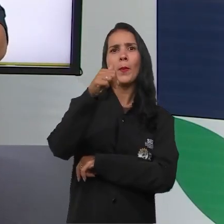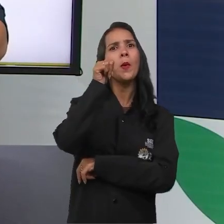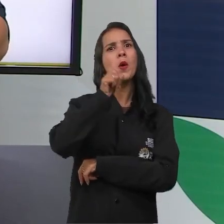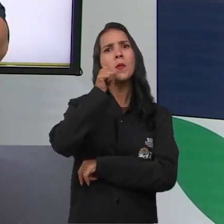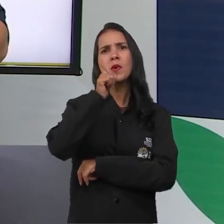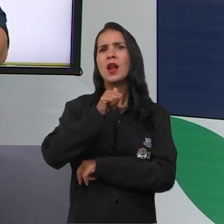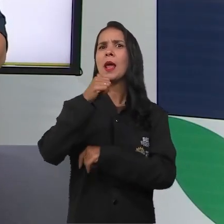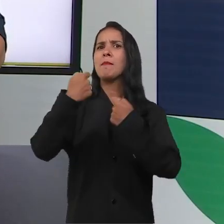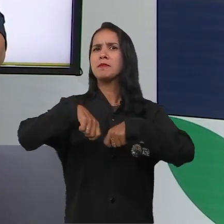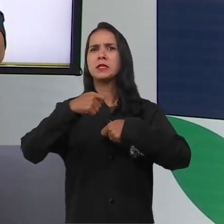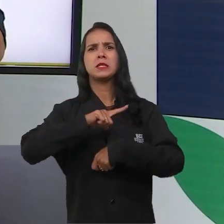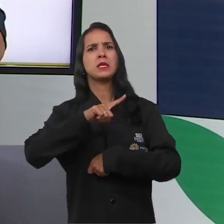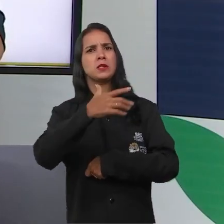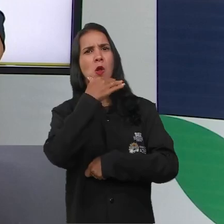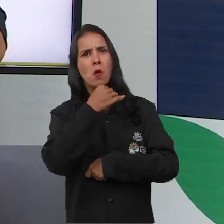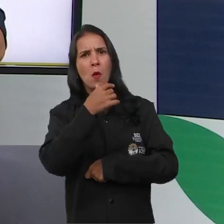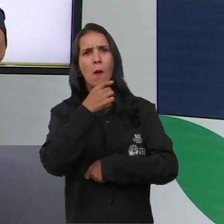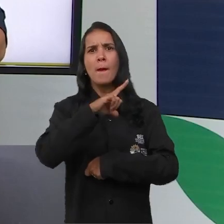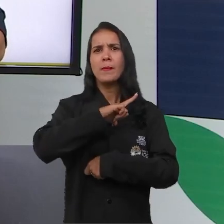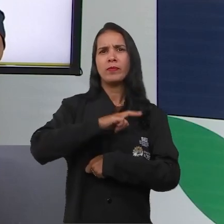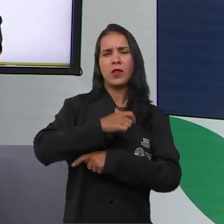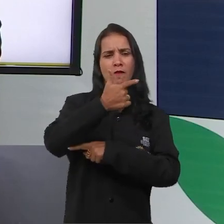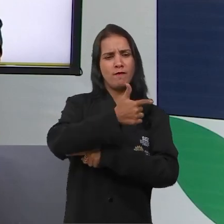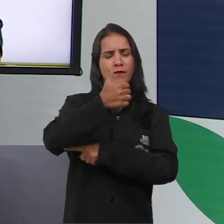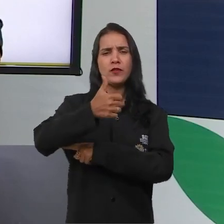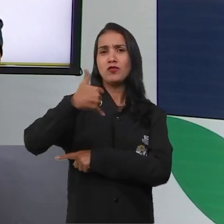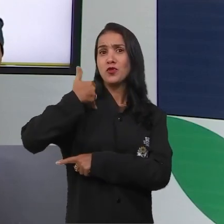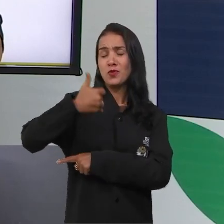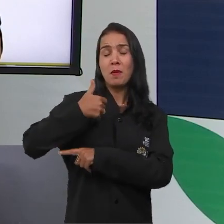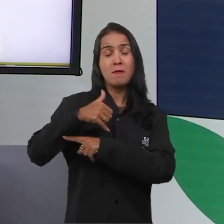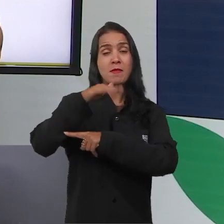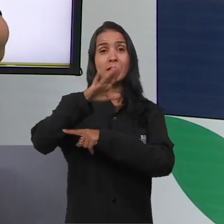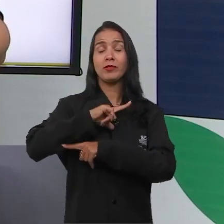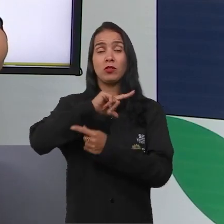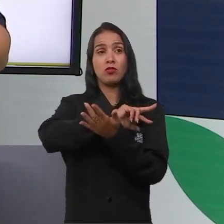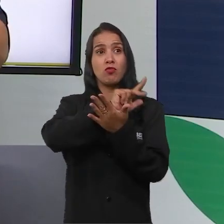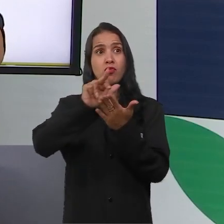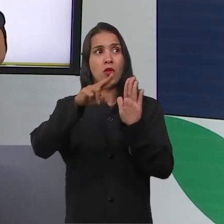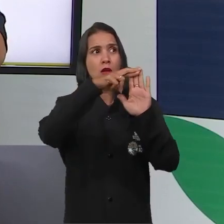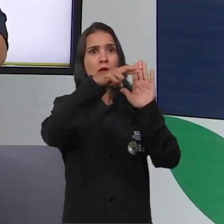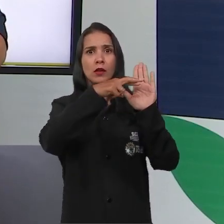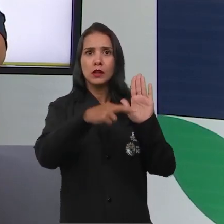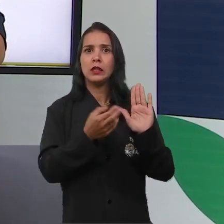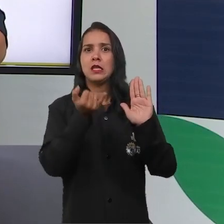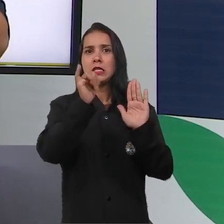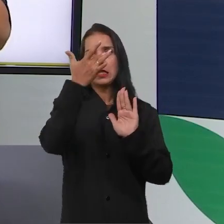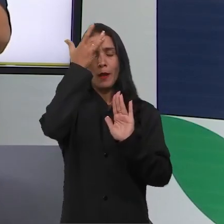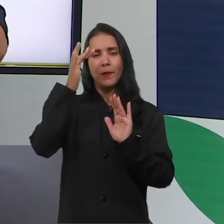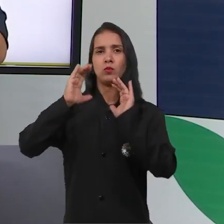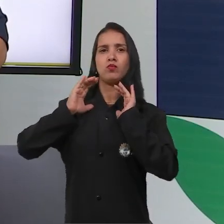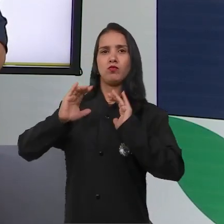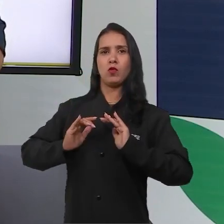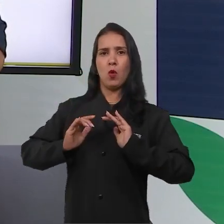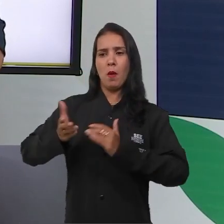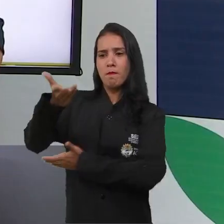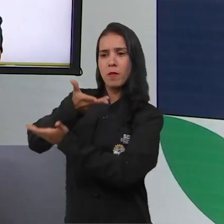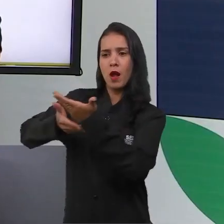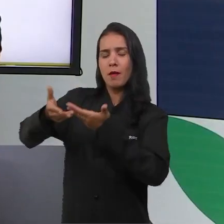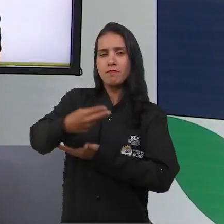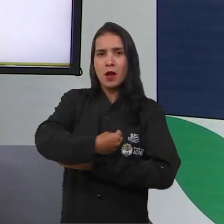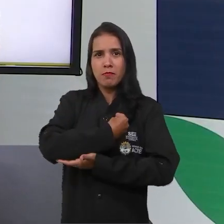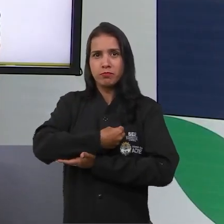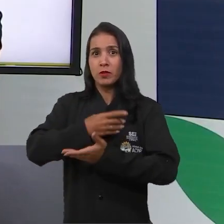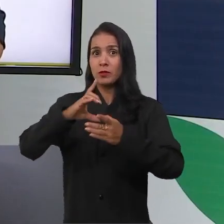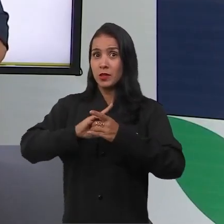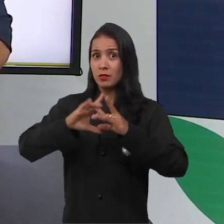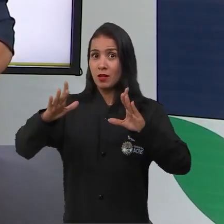21 anos, ter renda. São vários critérios para ser cidadão na Grécia Antiga, para participar da